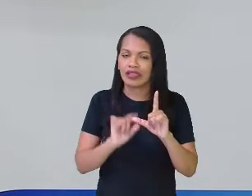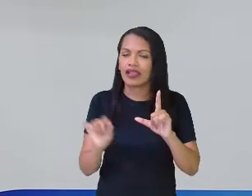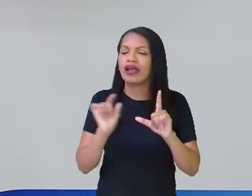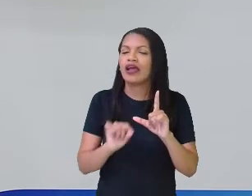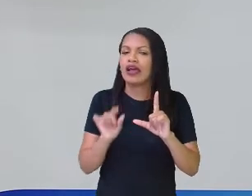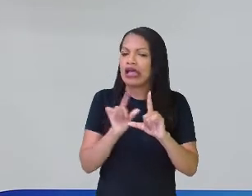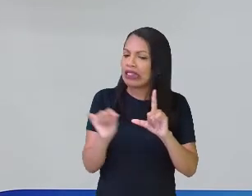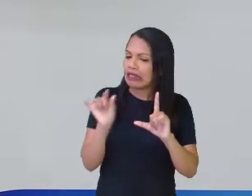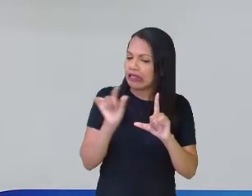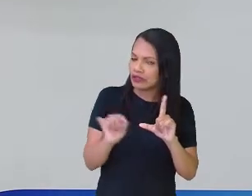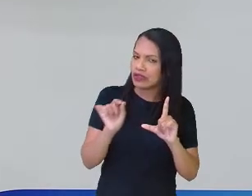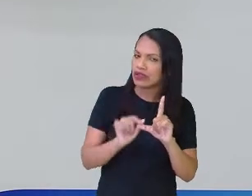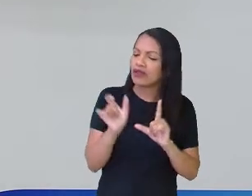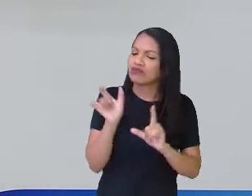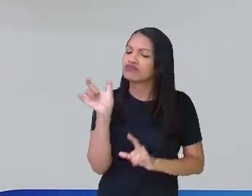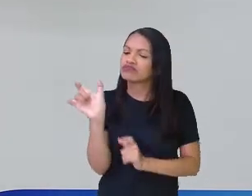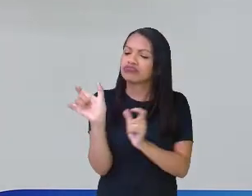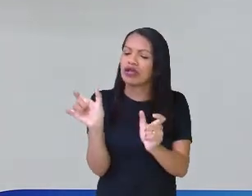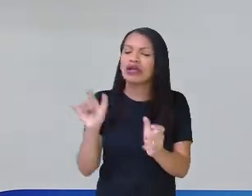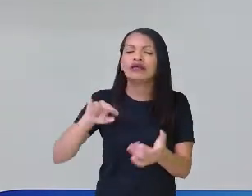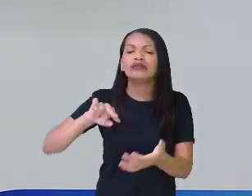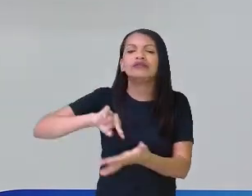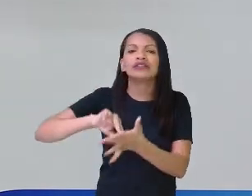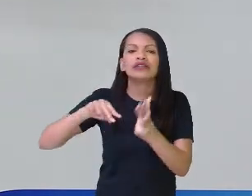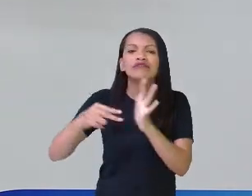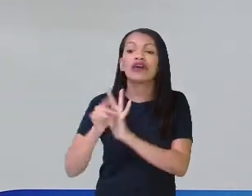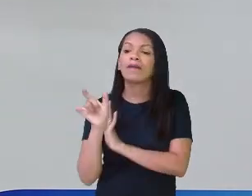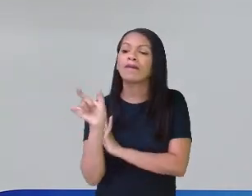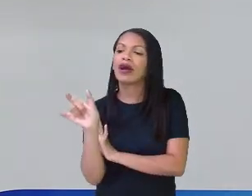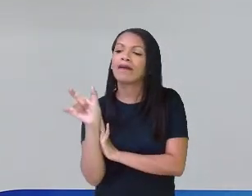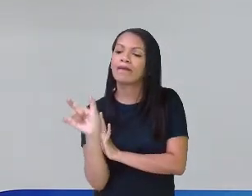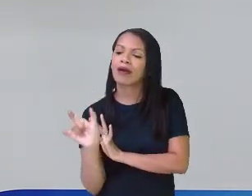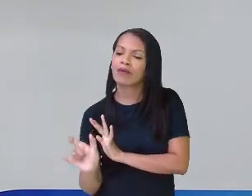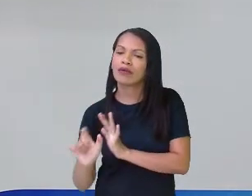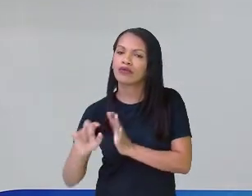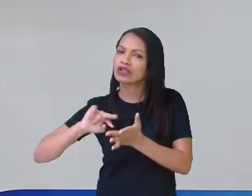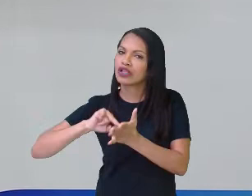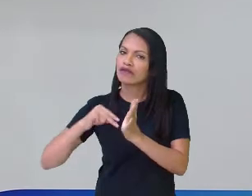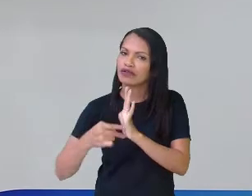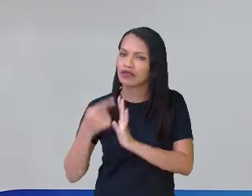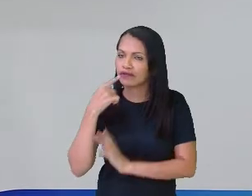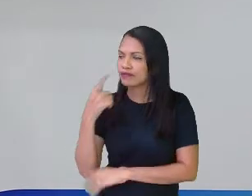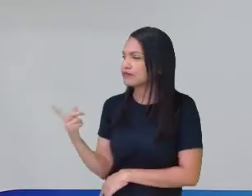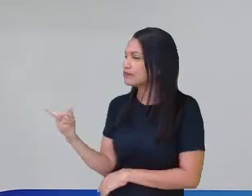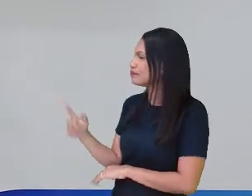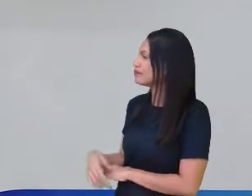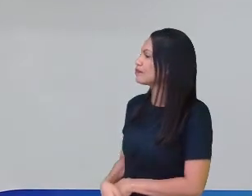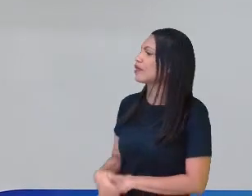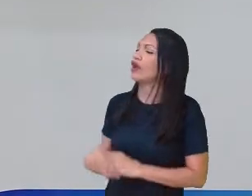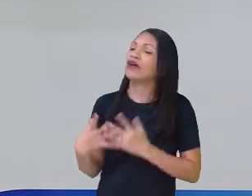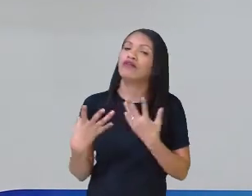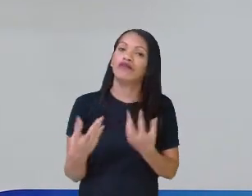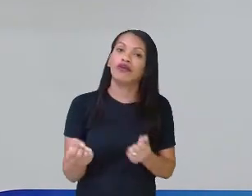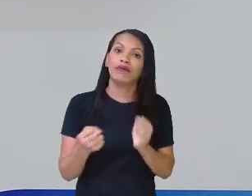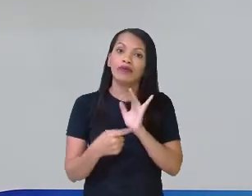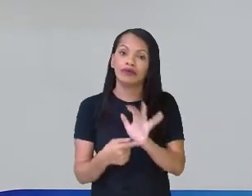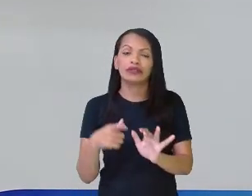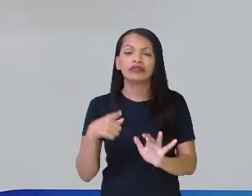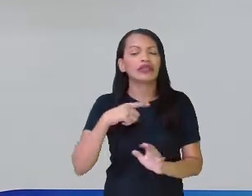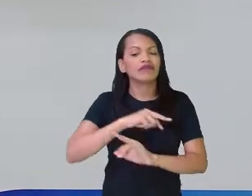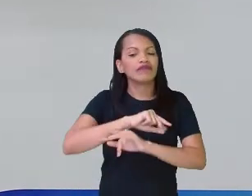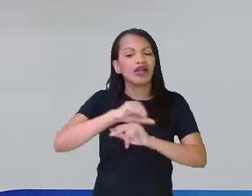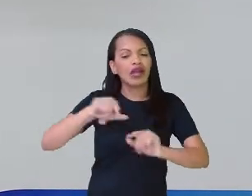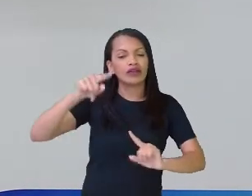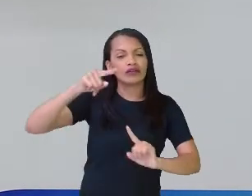significa cada símbolo. Beleza? Vamos lá, vamos começar pelos gráficos, né? Eu tenho diversos tipos